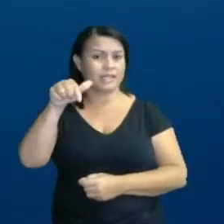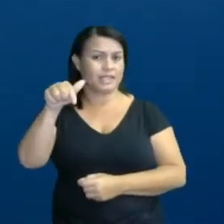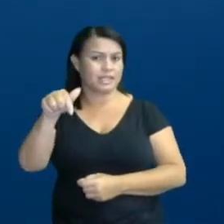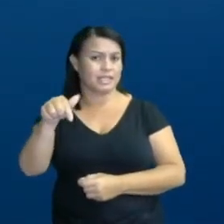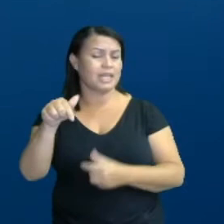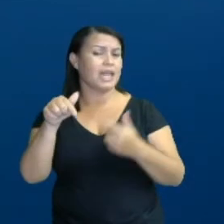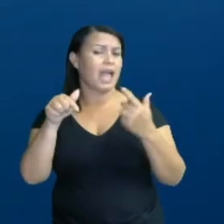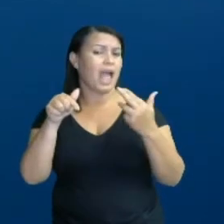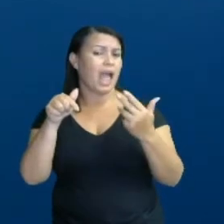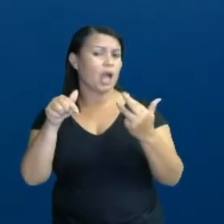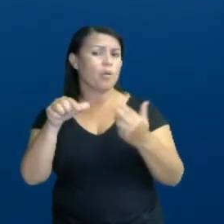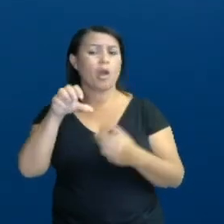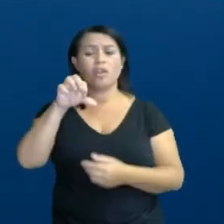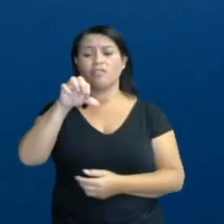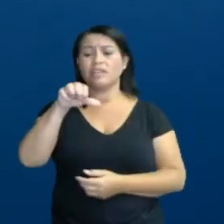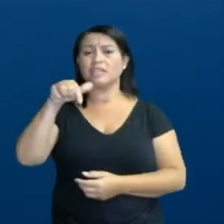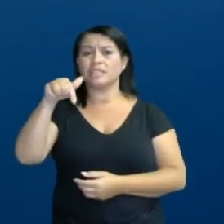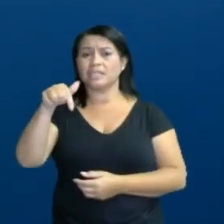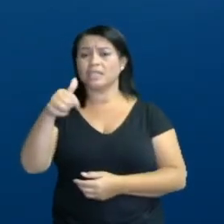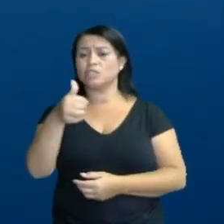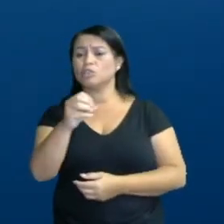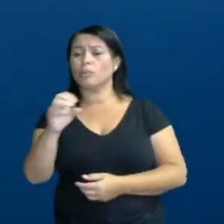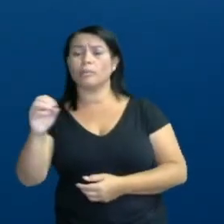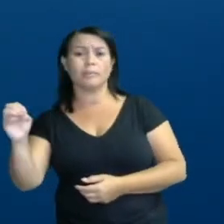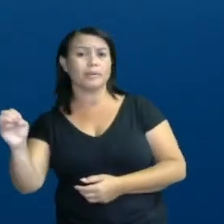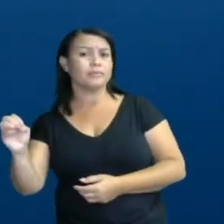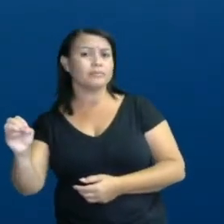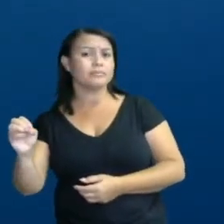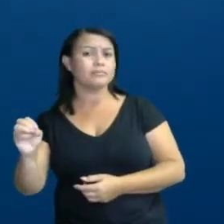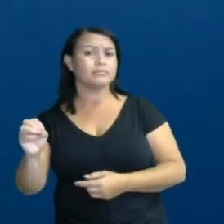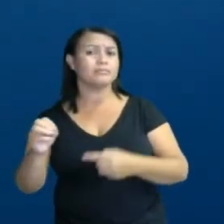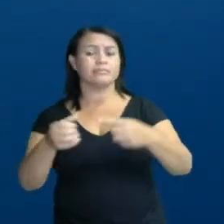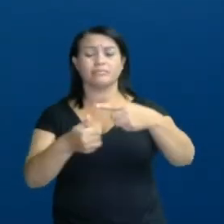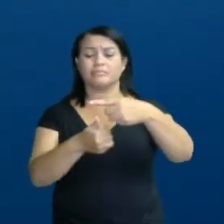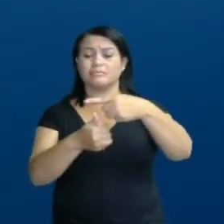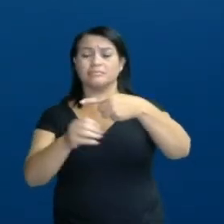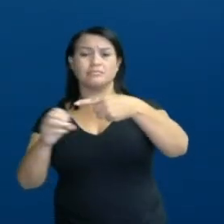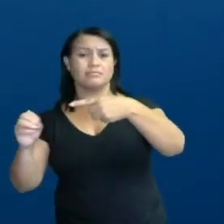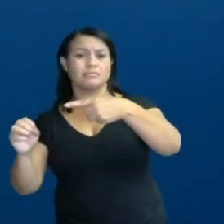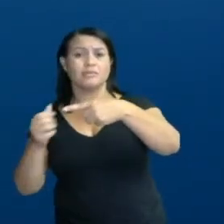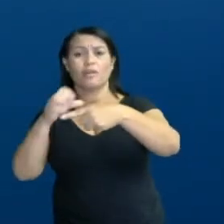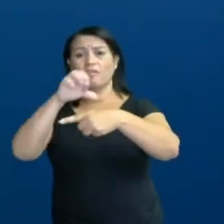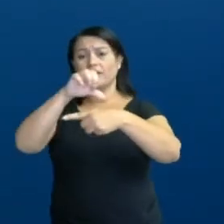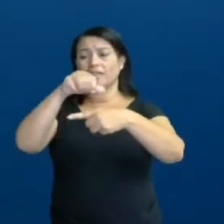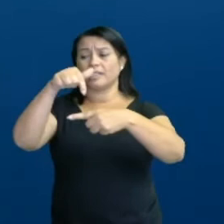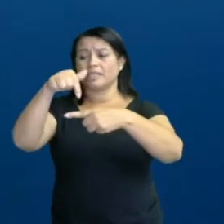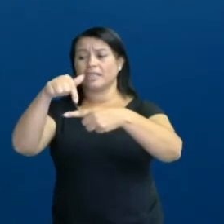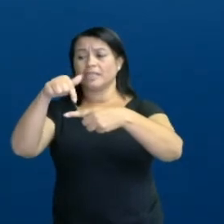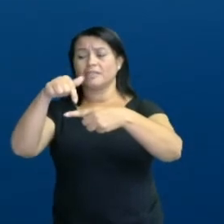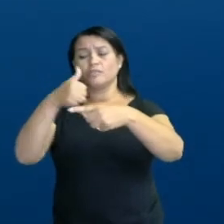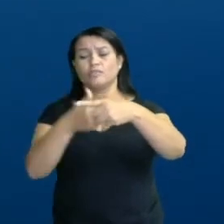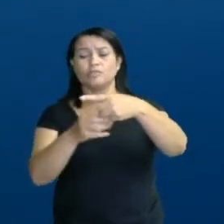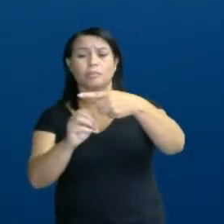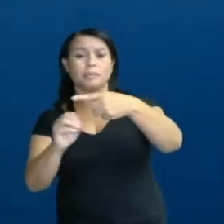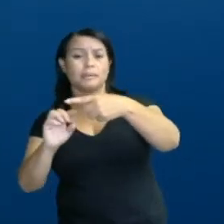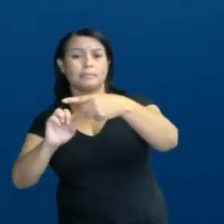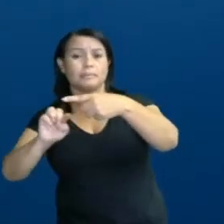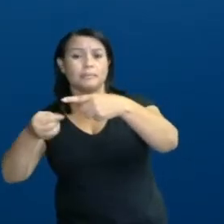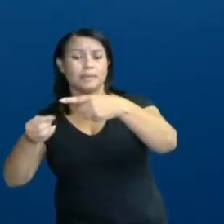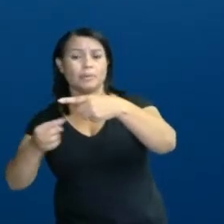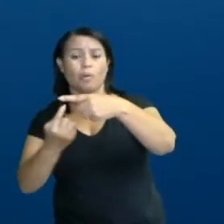0,97 é igual a 97 sobre 1000. Assim como 97 sobre 1000 é igual